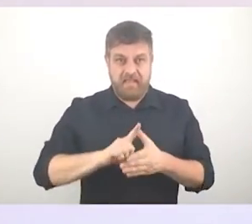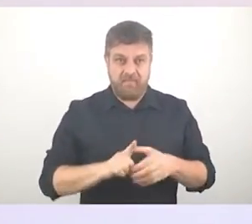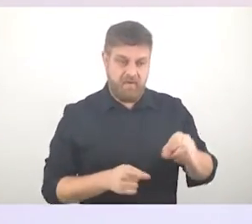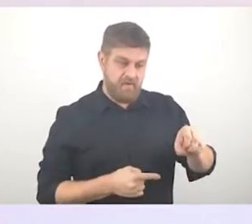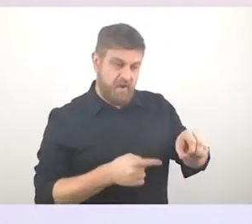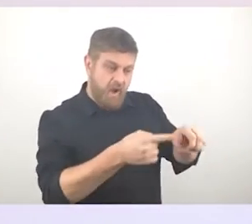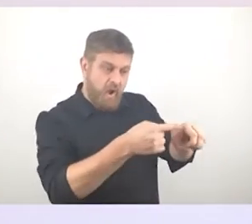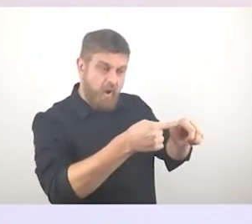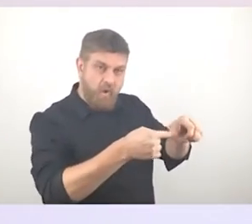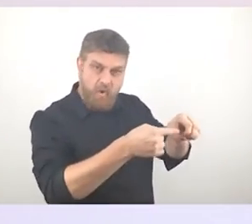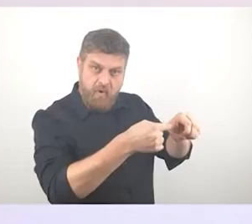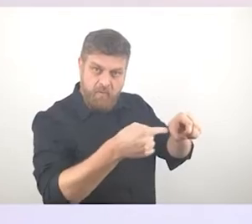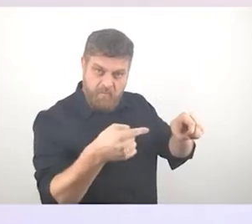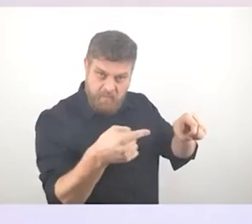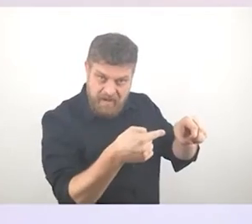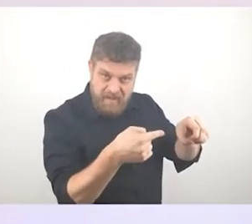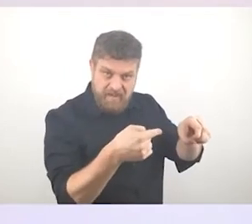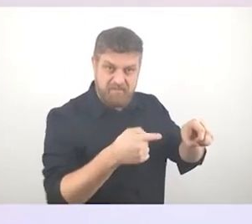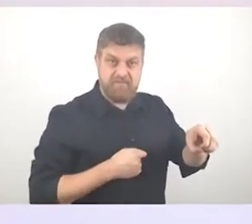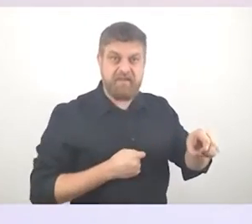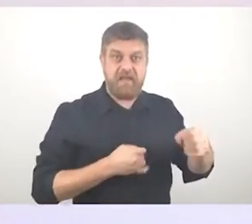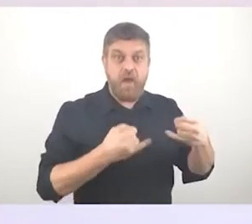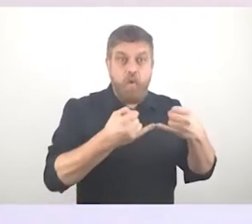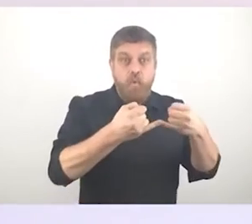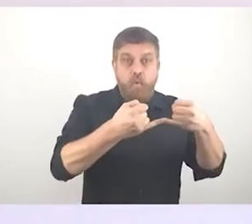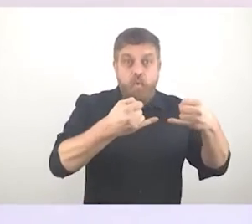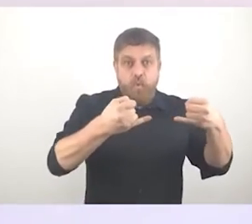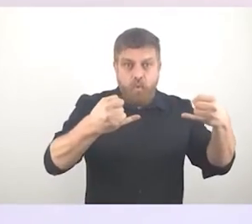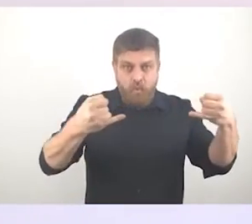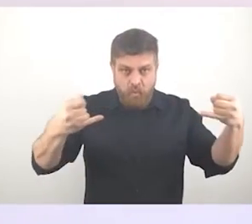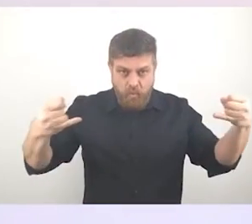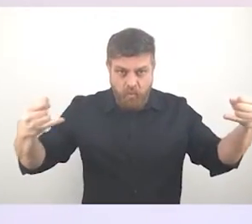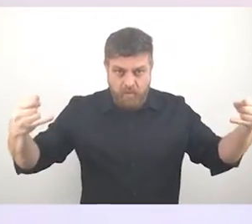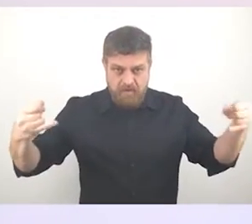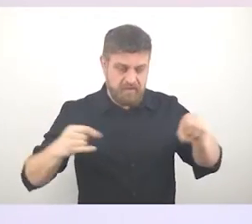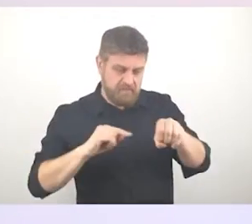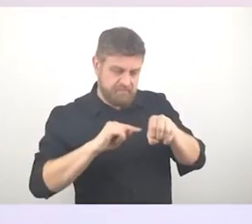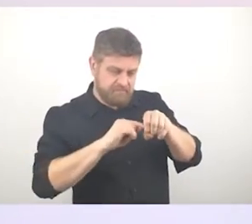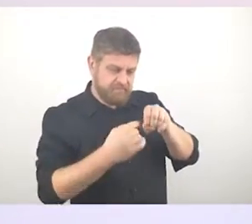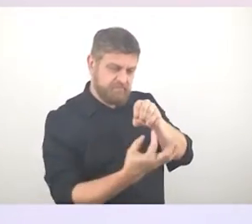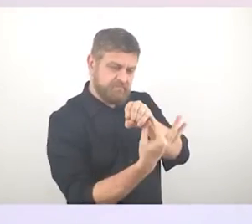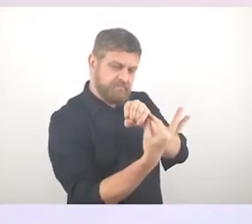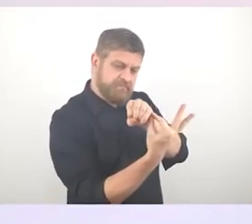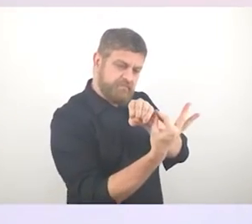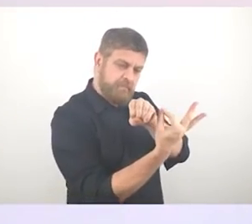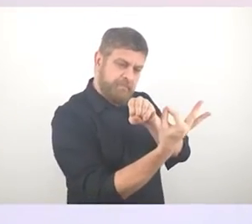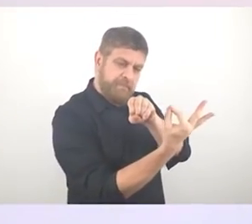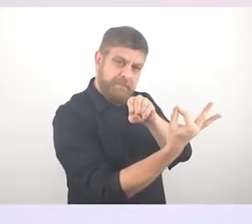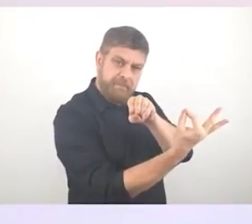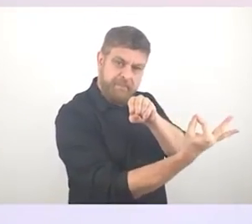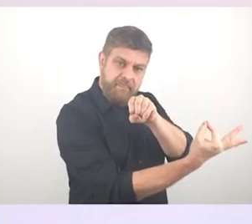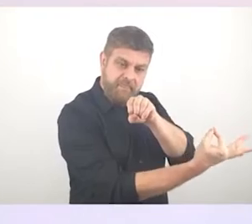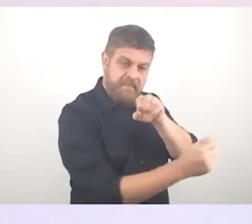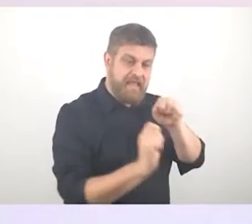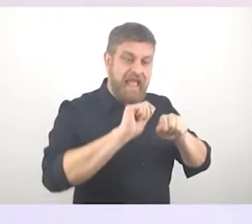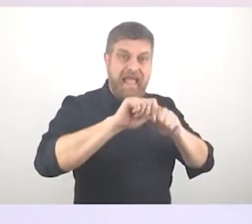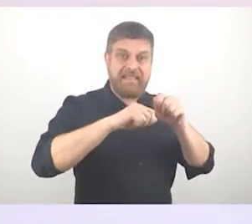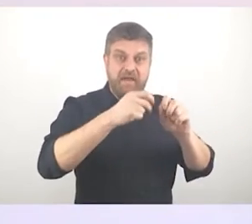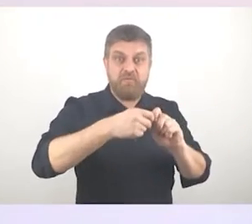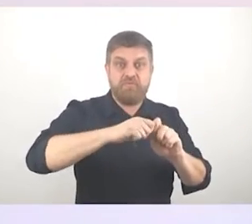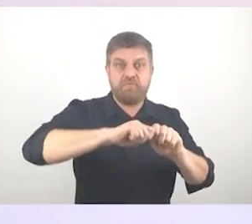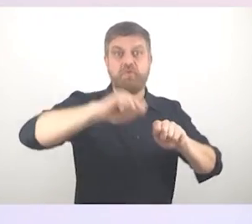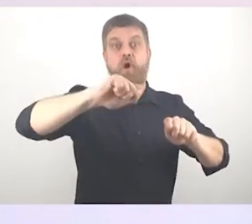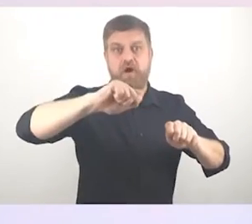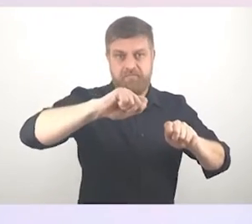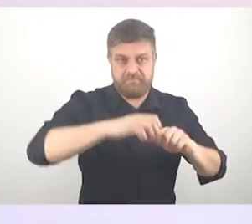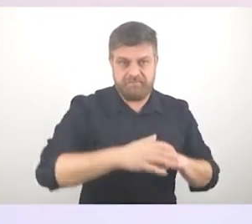abriu o buraco lá na tampinha, a gente pega um cordão, passa aqui e dá um nó.